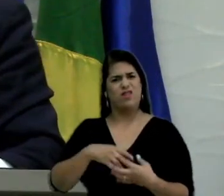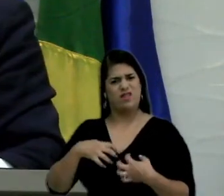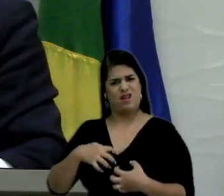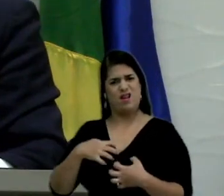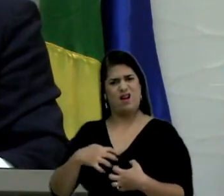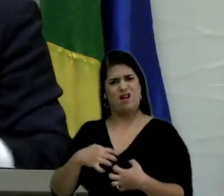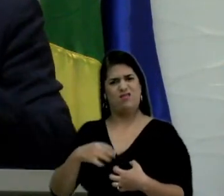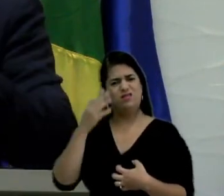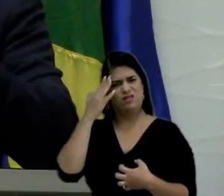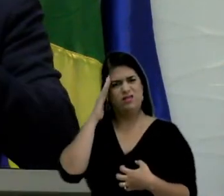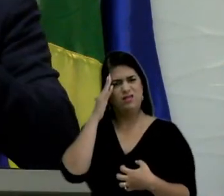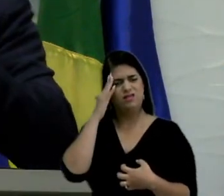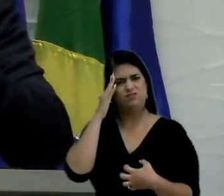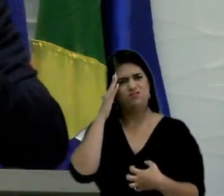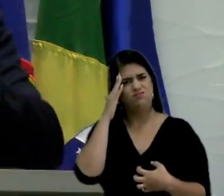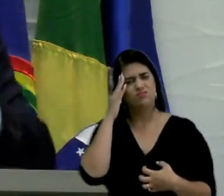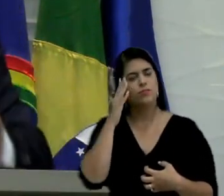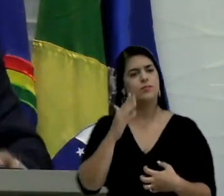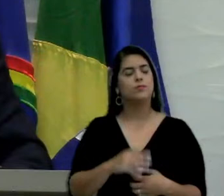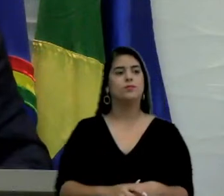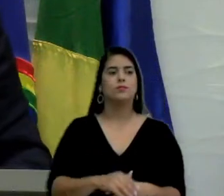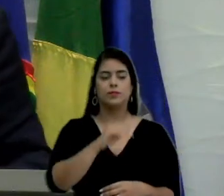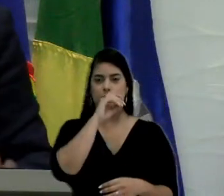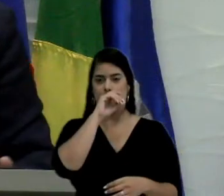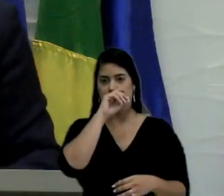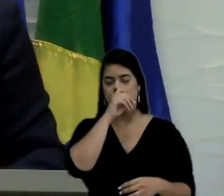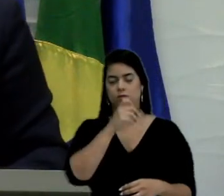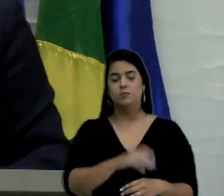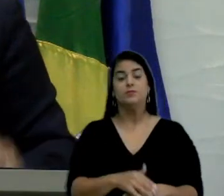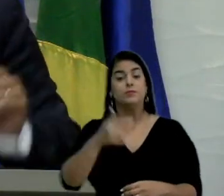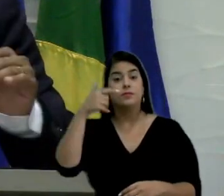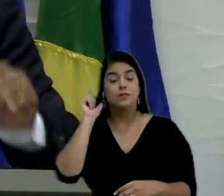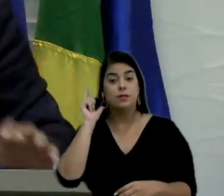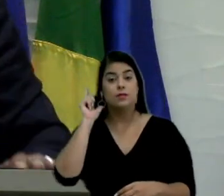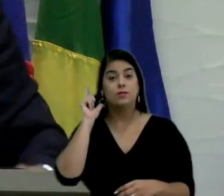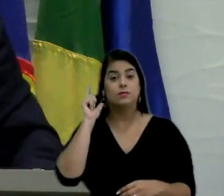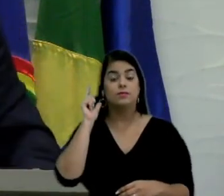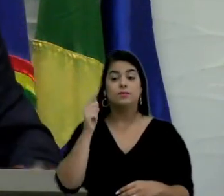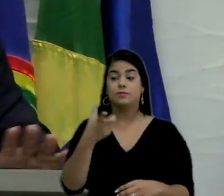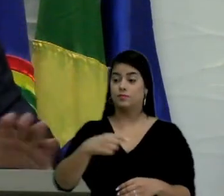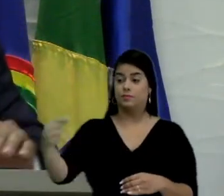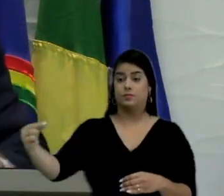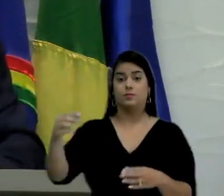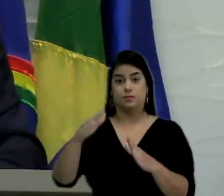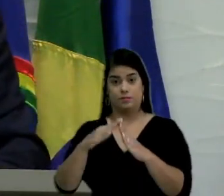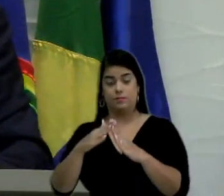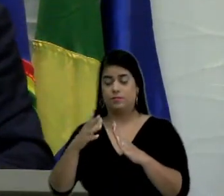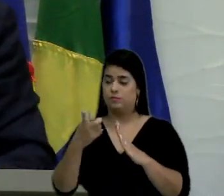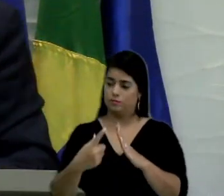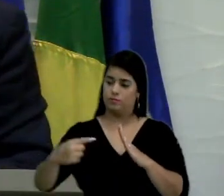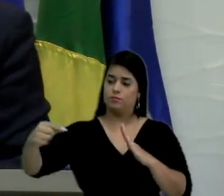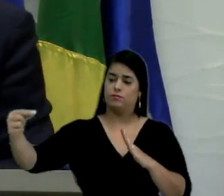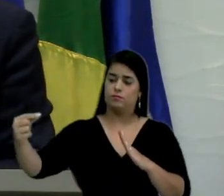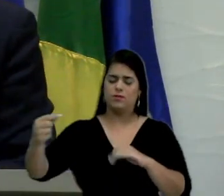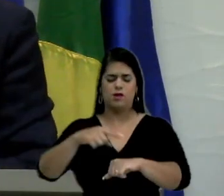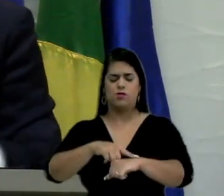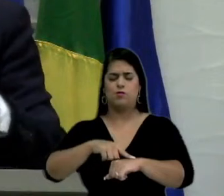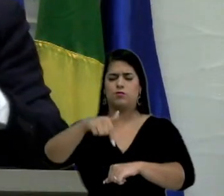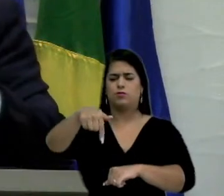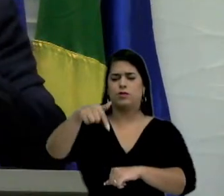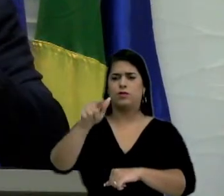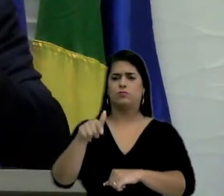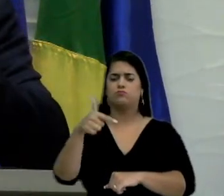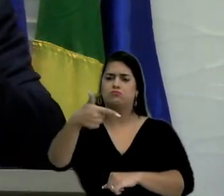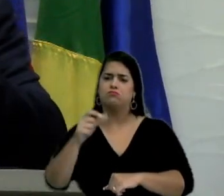baixa numa Conta aí você vê ontem eu tava saindo de casa por volta de 7:20